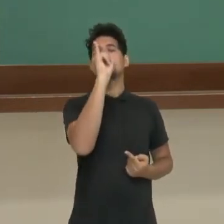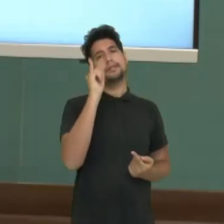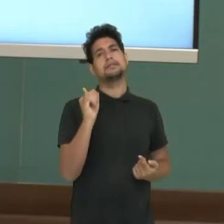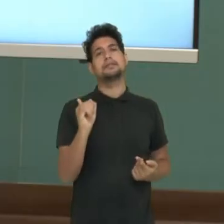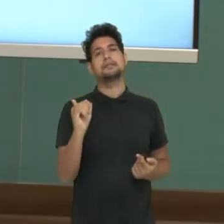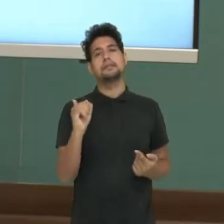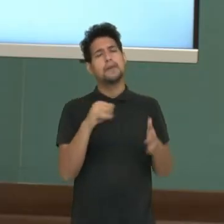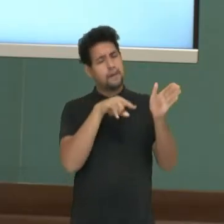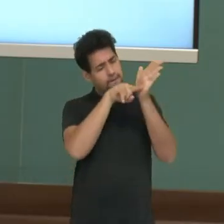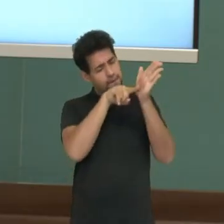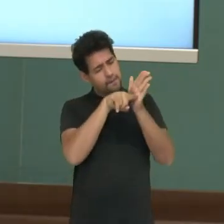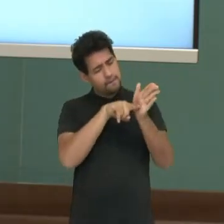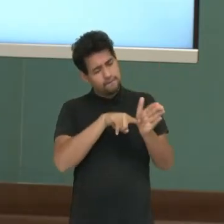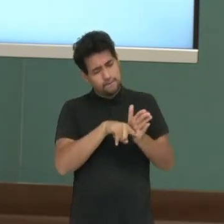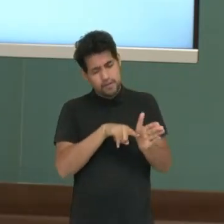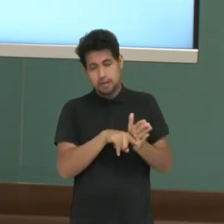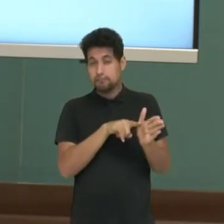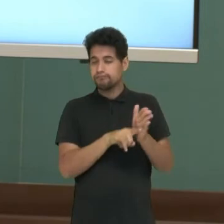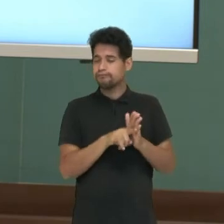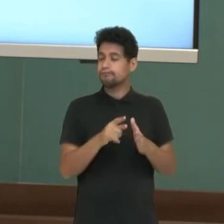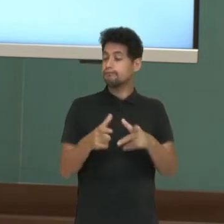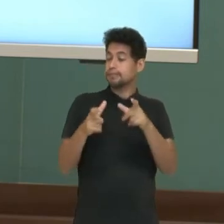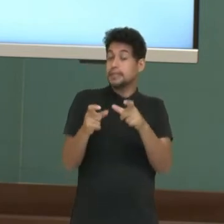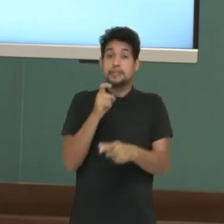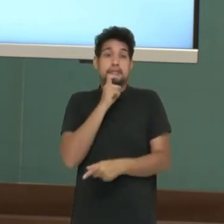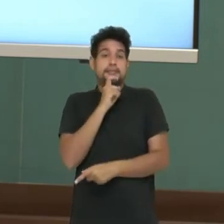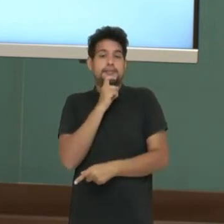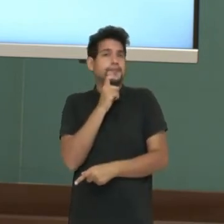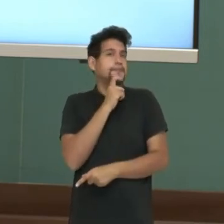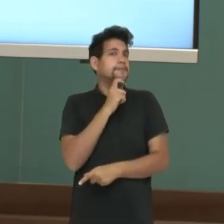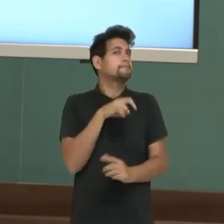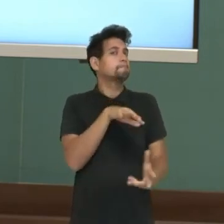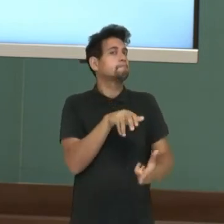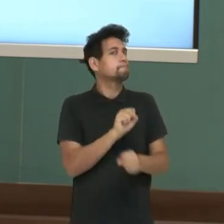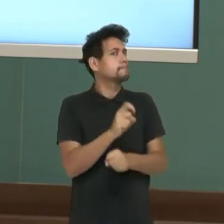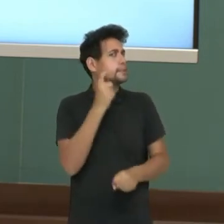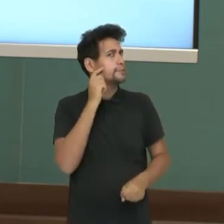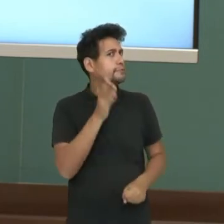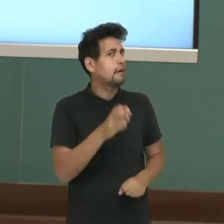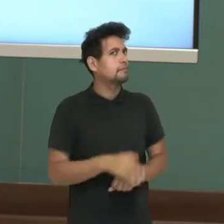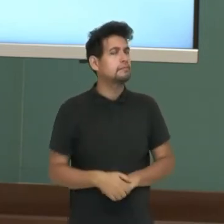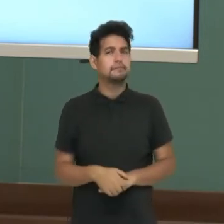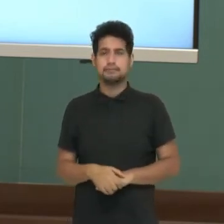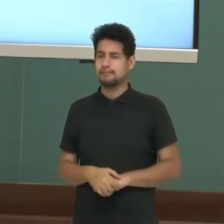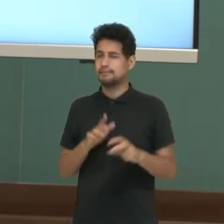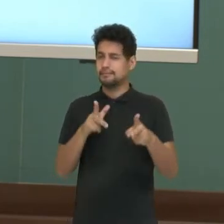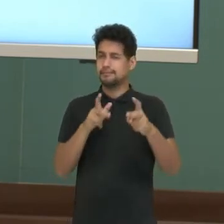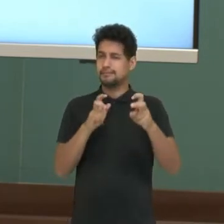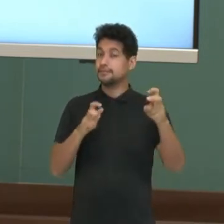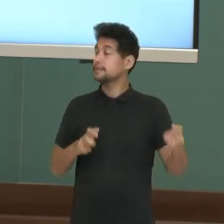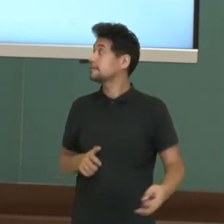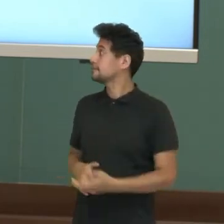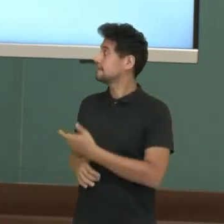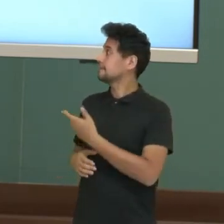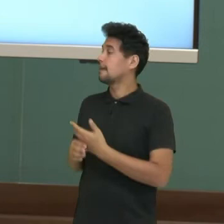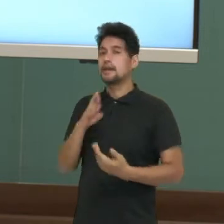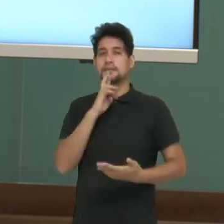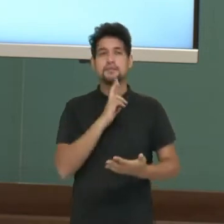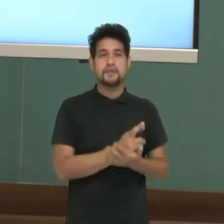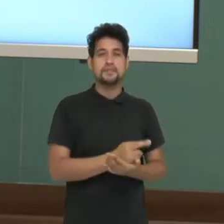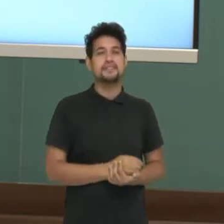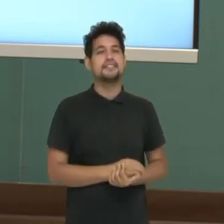ter as pesquisas científicas nessa região gelada do planeta? Já parou para pensar? Então, vamos ver aqui então a nossa resposta aqui,